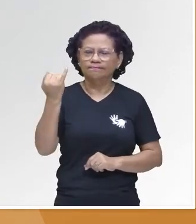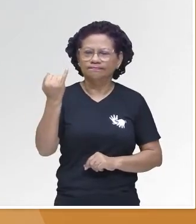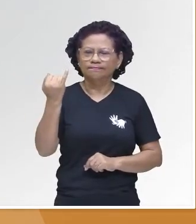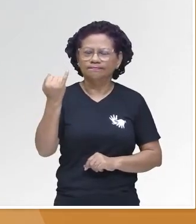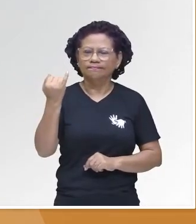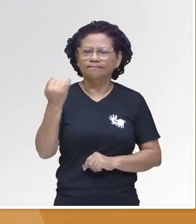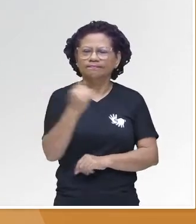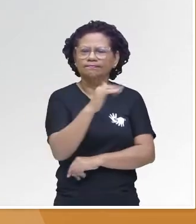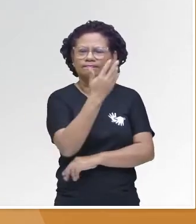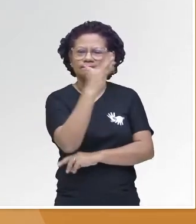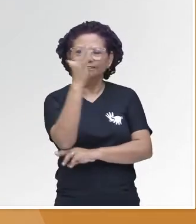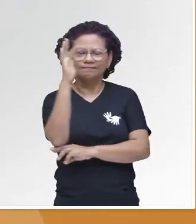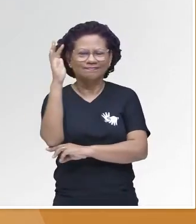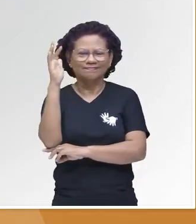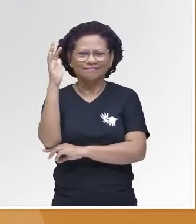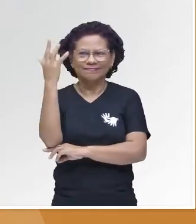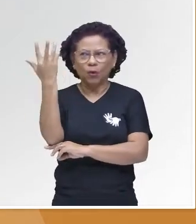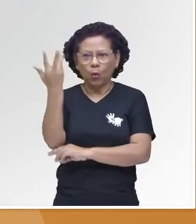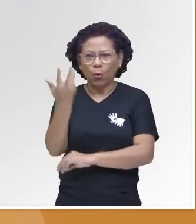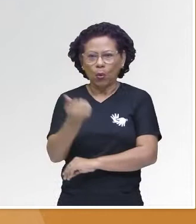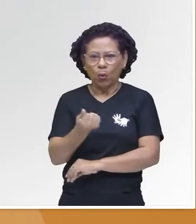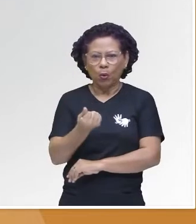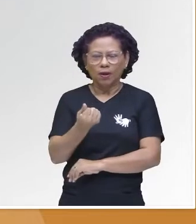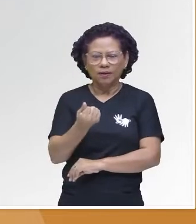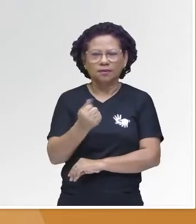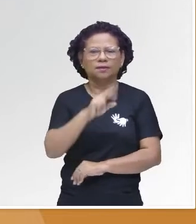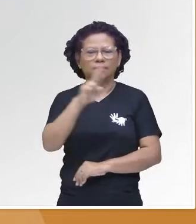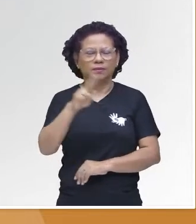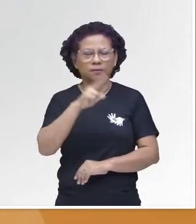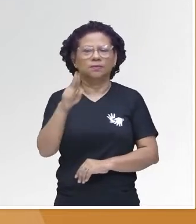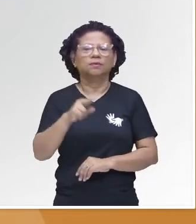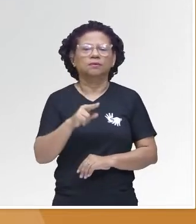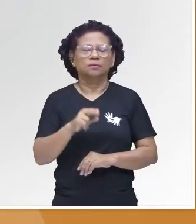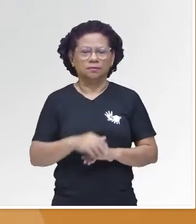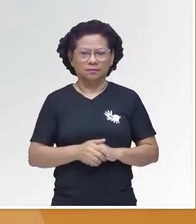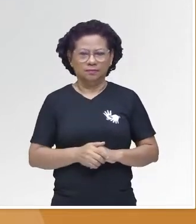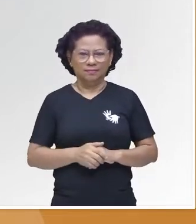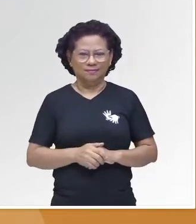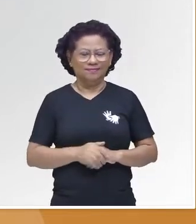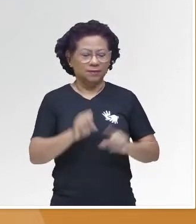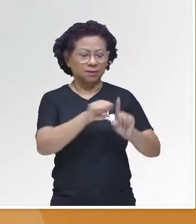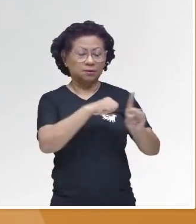natureza que serão utilizados pela sociedade para que haja a produção de